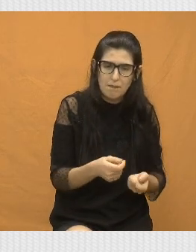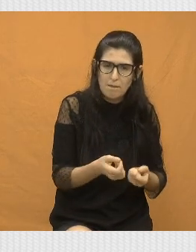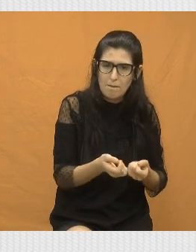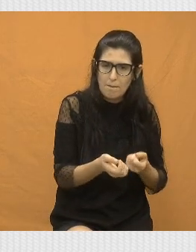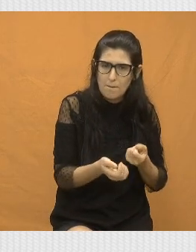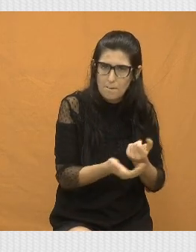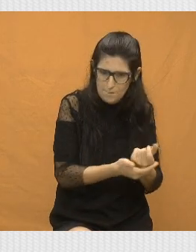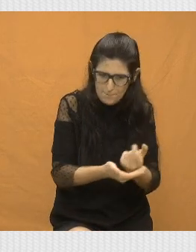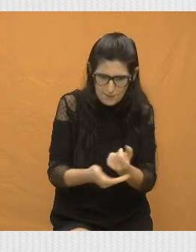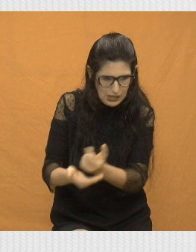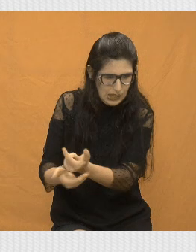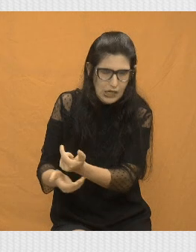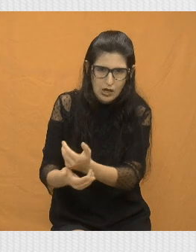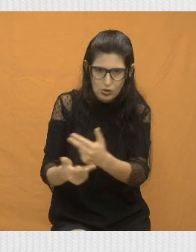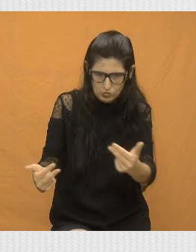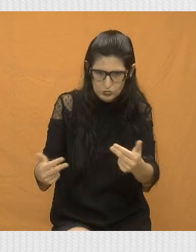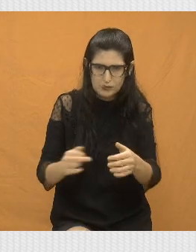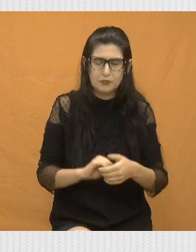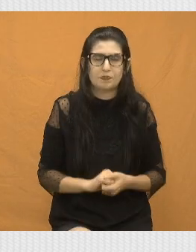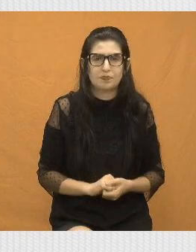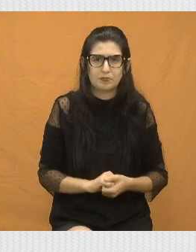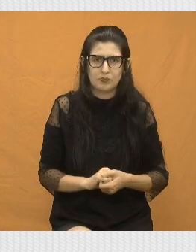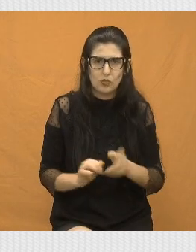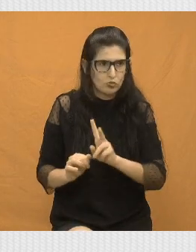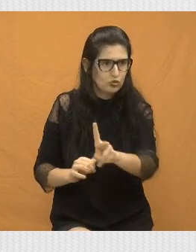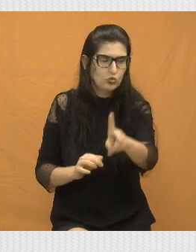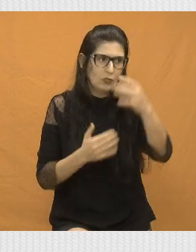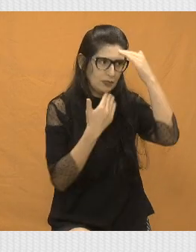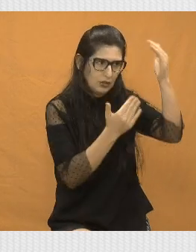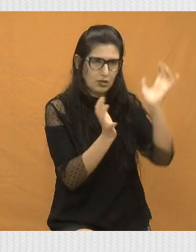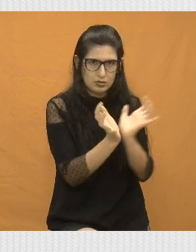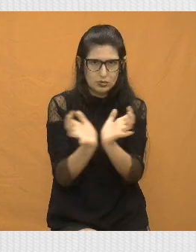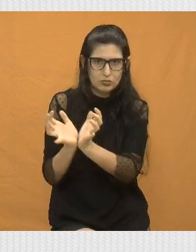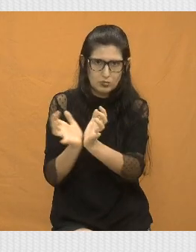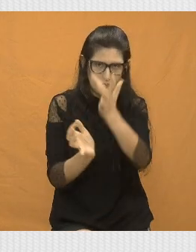Dando continuidade. Obrigado, equipe. Ok?